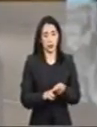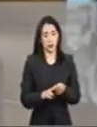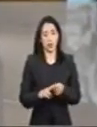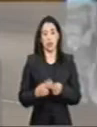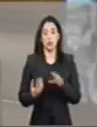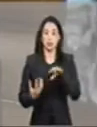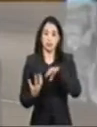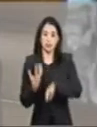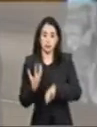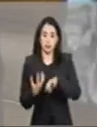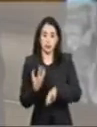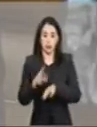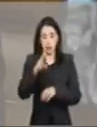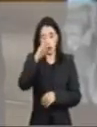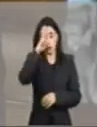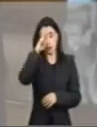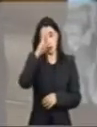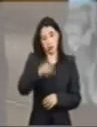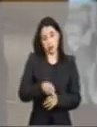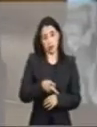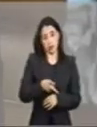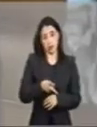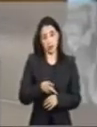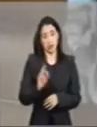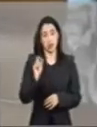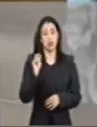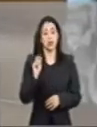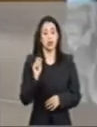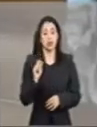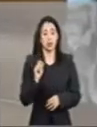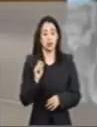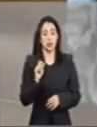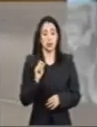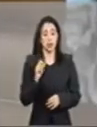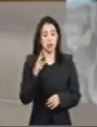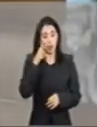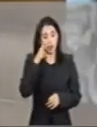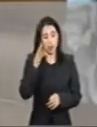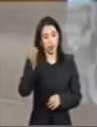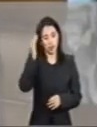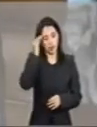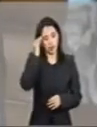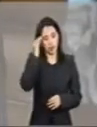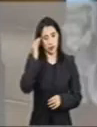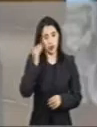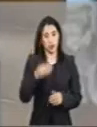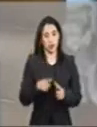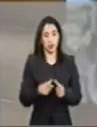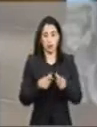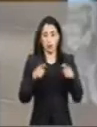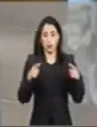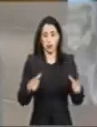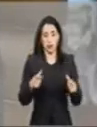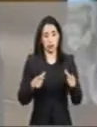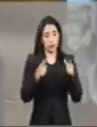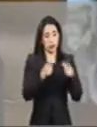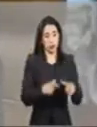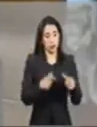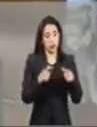na impropriedade de que, de extensão a locais públicos da prerrogativa de